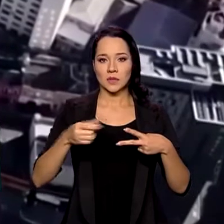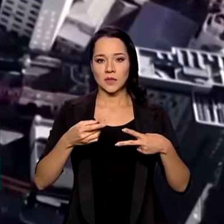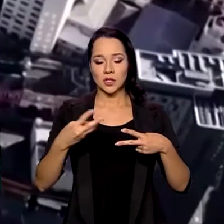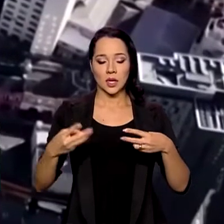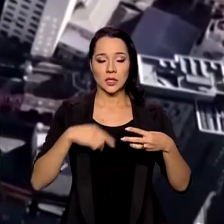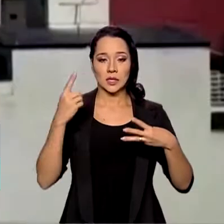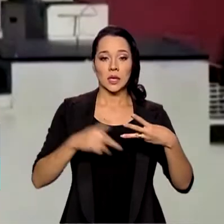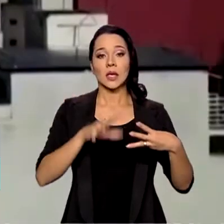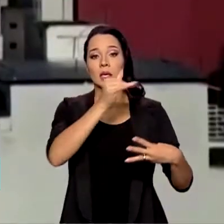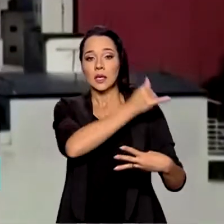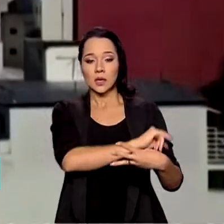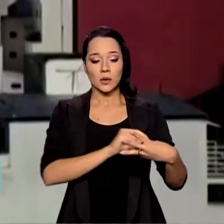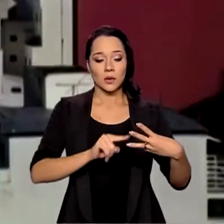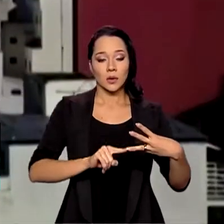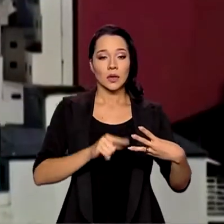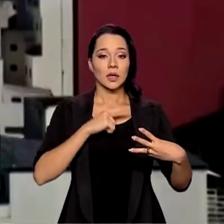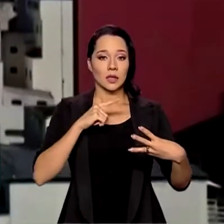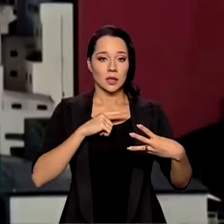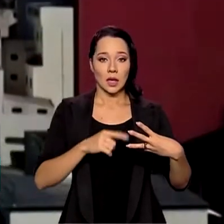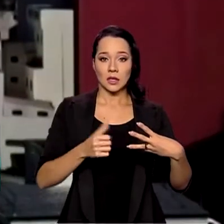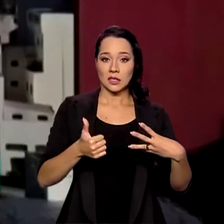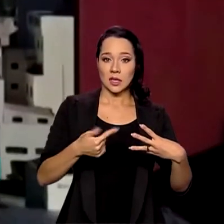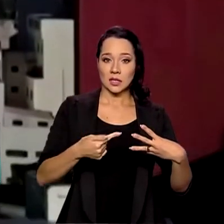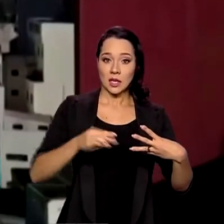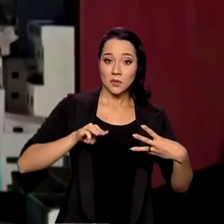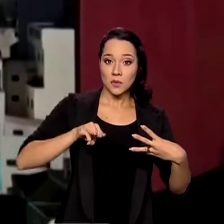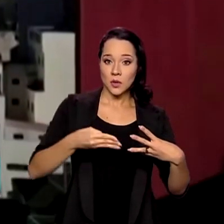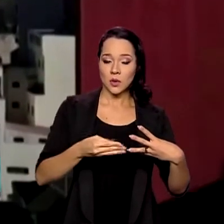21.411.923, Rio de Janeiro, com uma população de